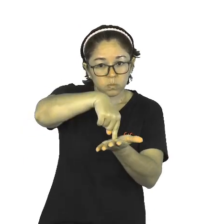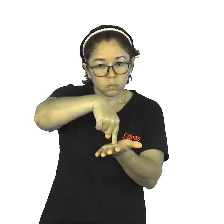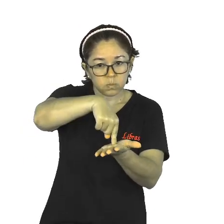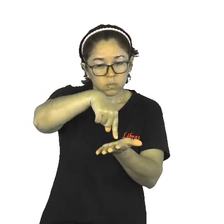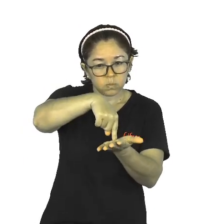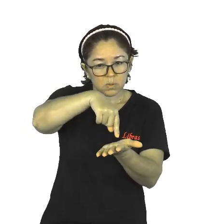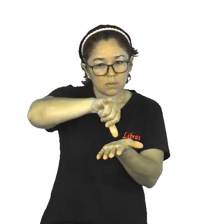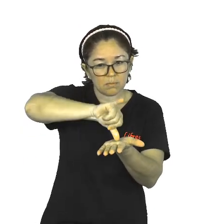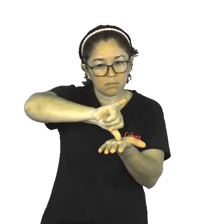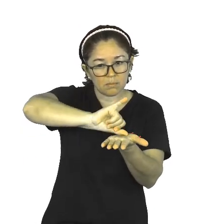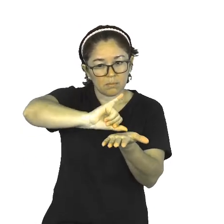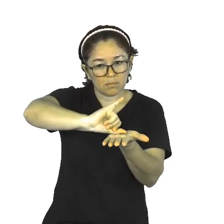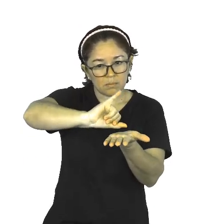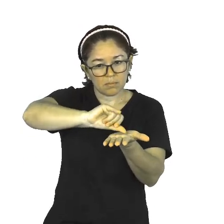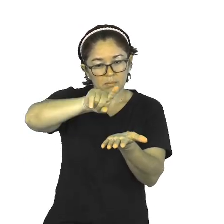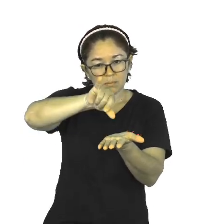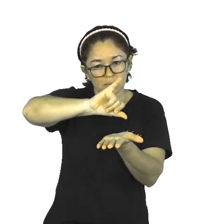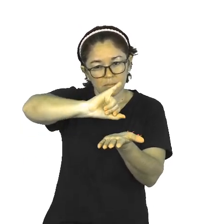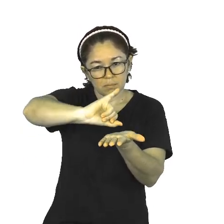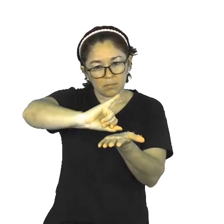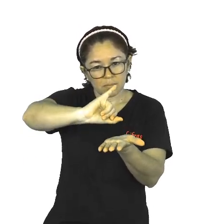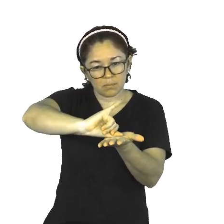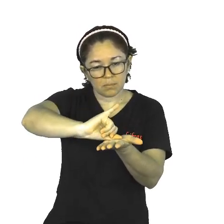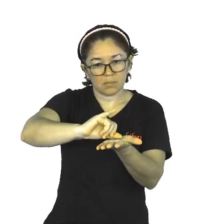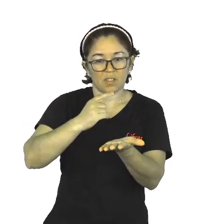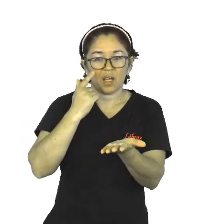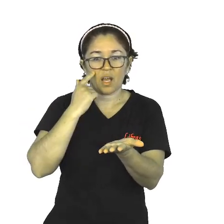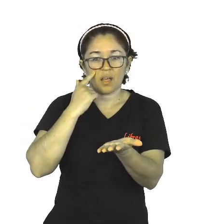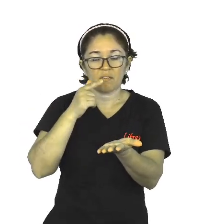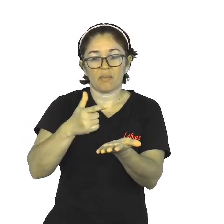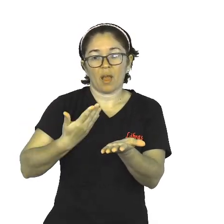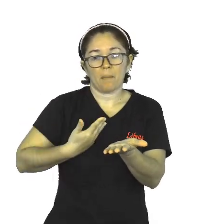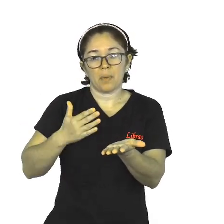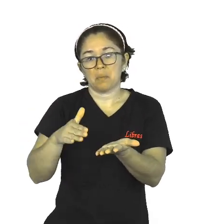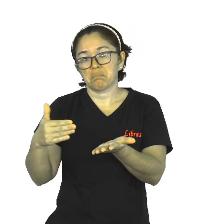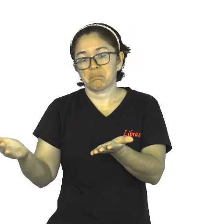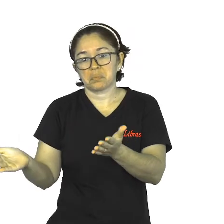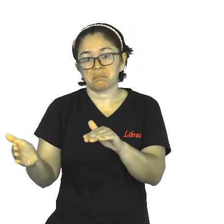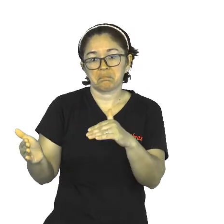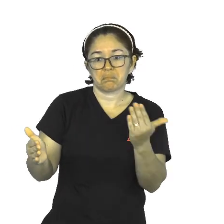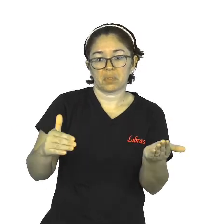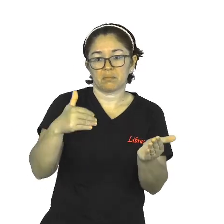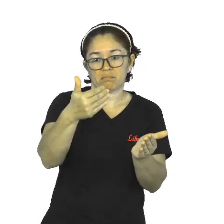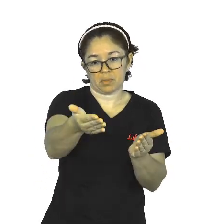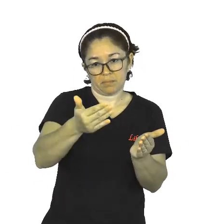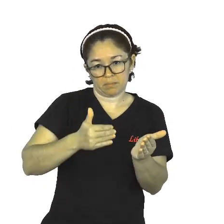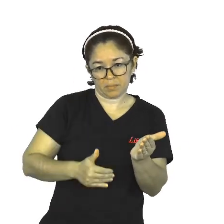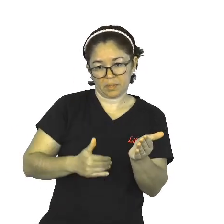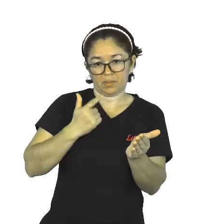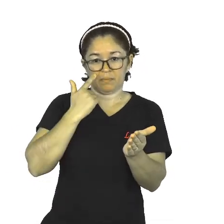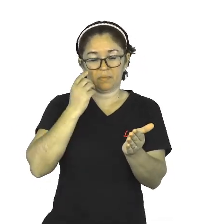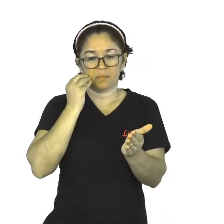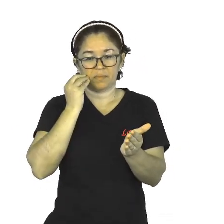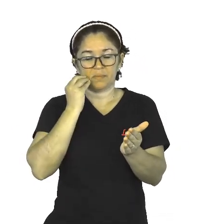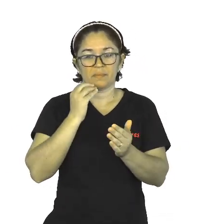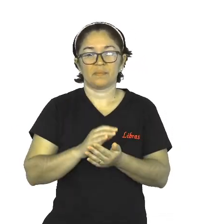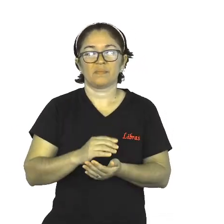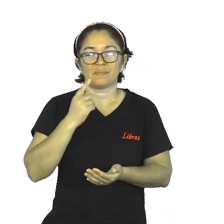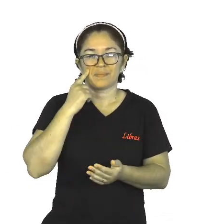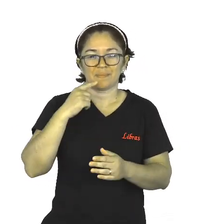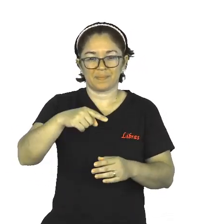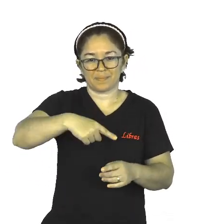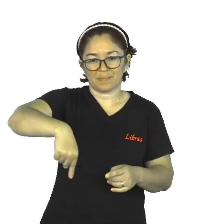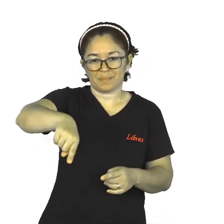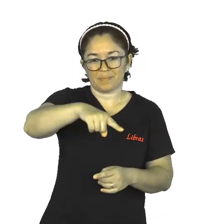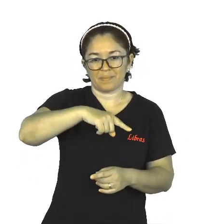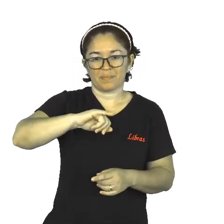para sabermos a posição de cada colega dele. Então, observamos que o José tem o